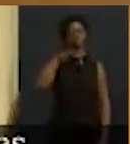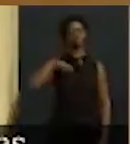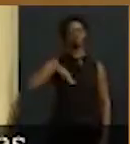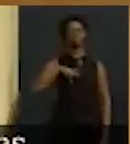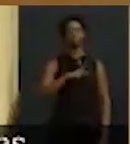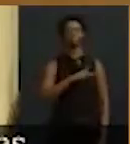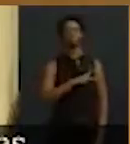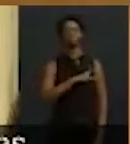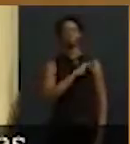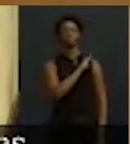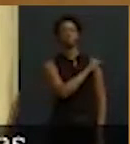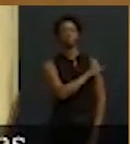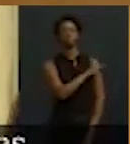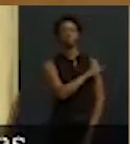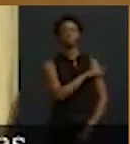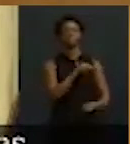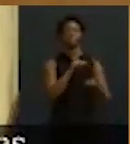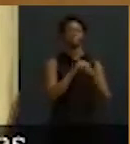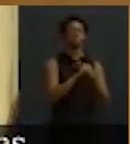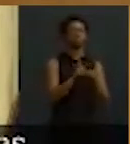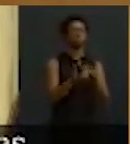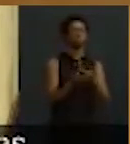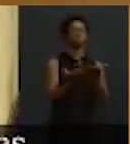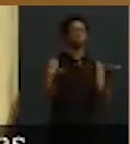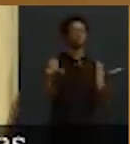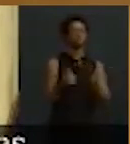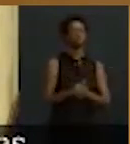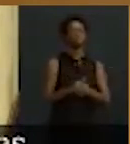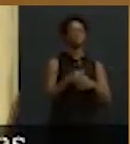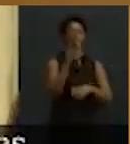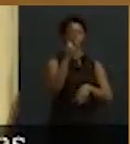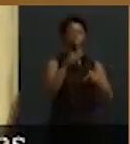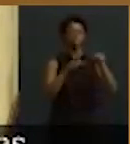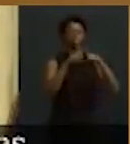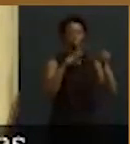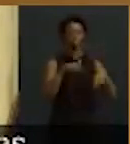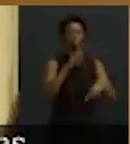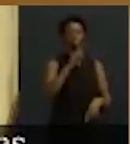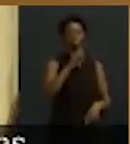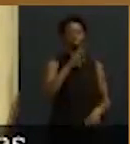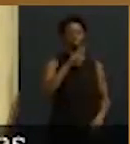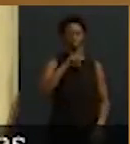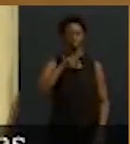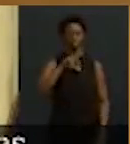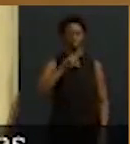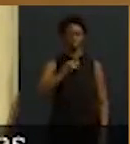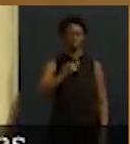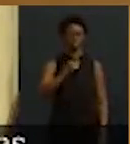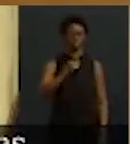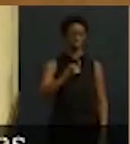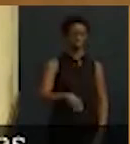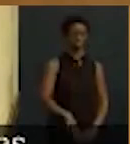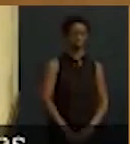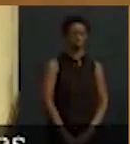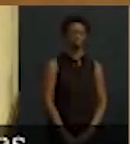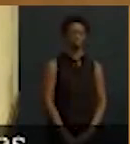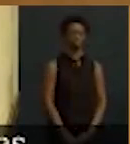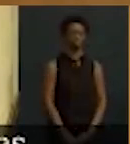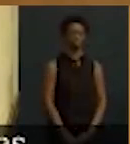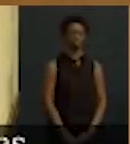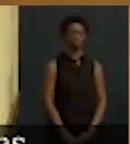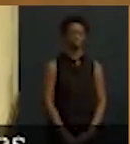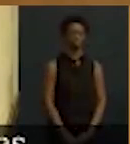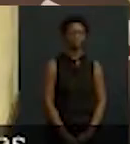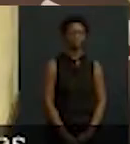MPRJ com você, pelo servidor Sérgio Ribeiro Soares Júnior.